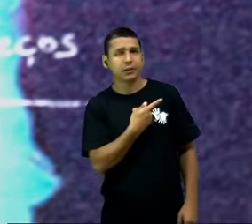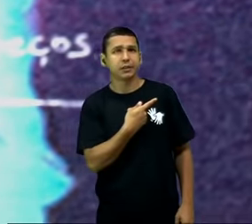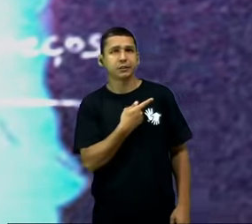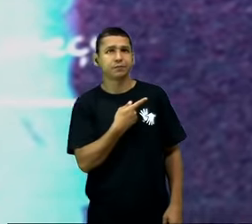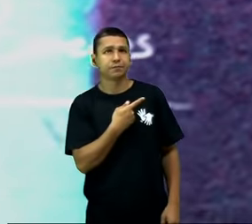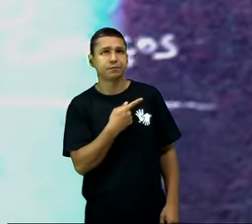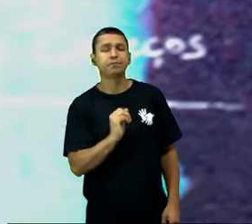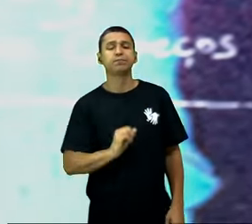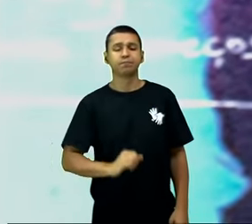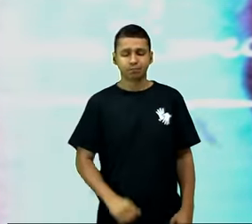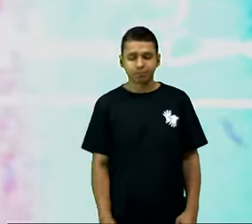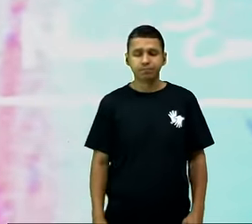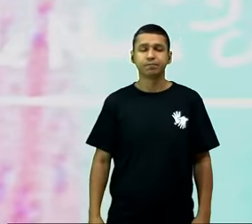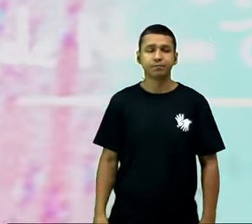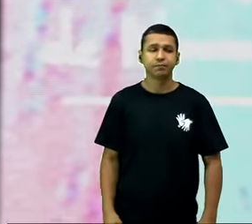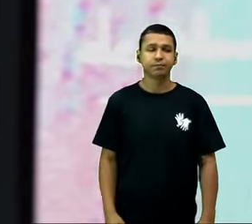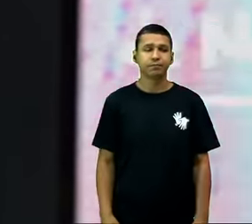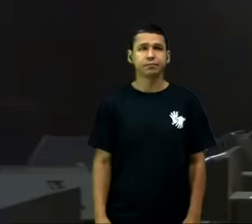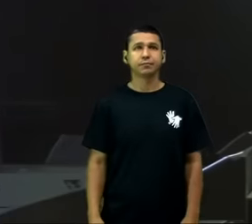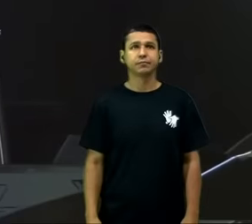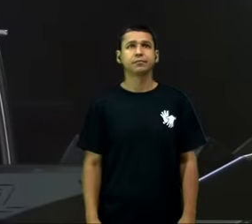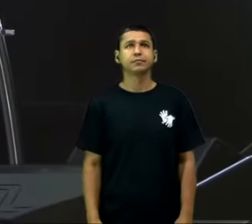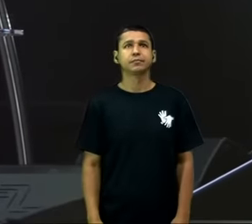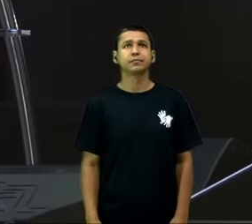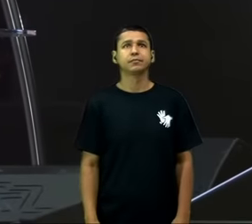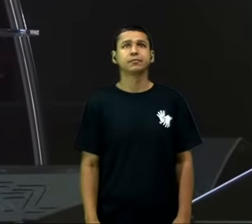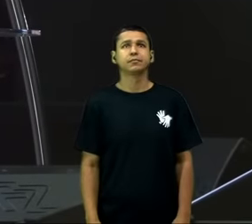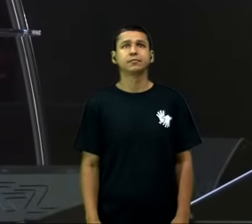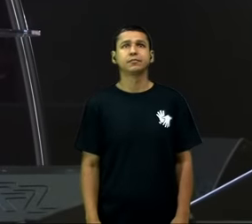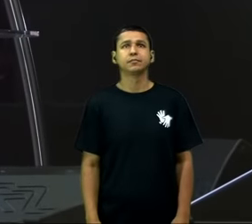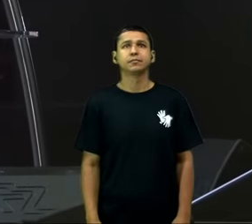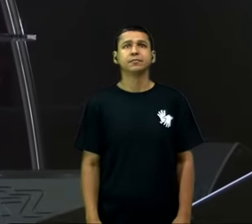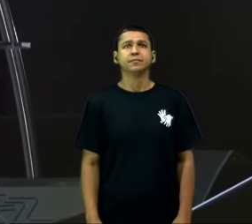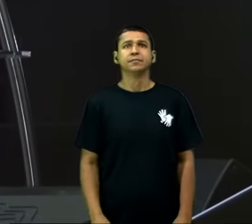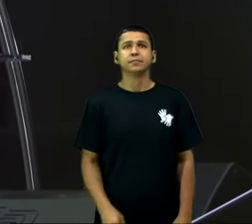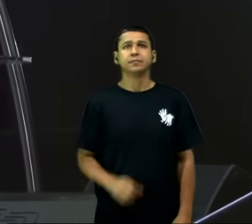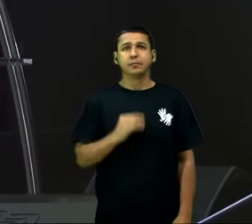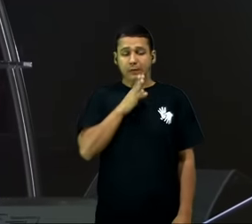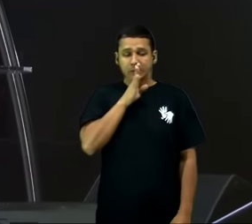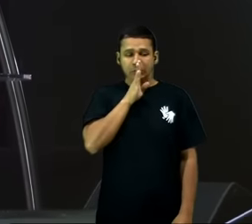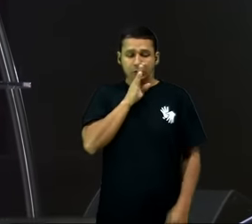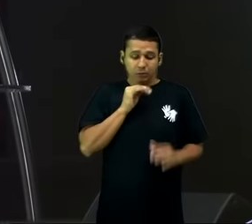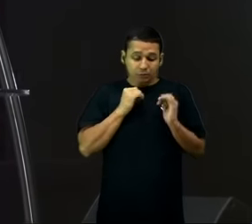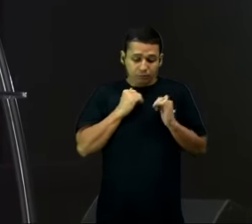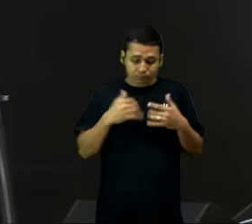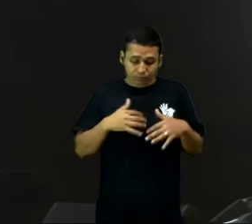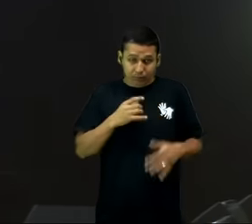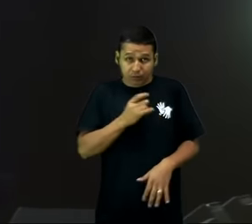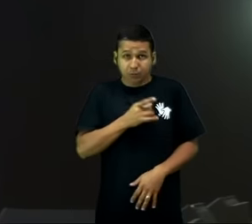pior forma possível. Olha o silêncio, gente dizendo assim: pastor, estou até com medo.